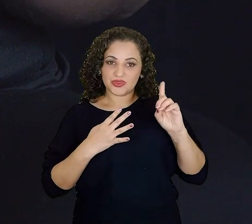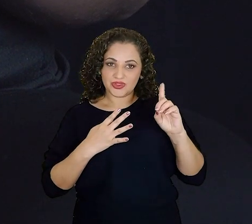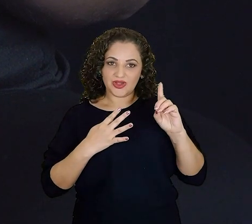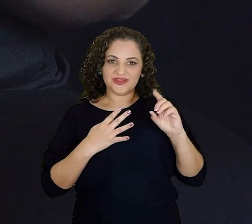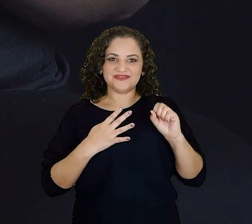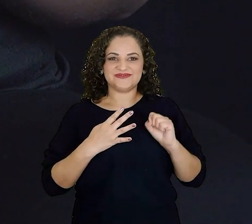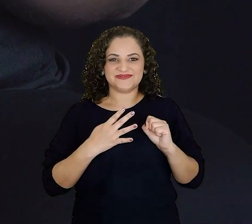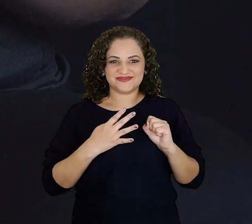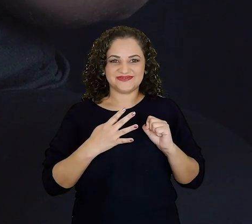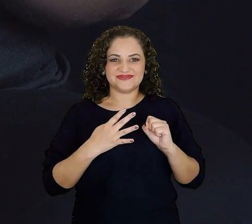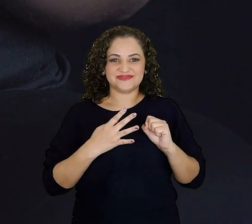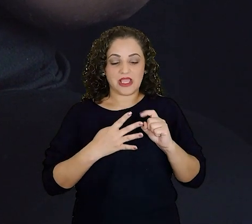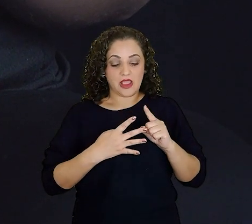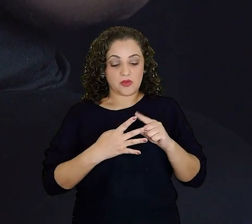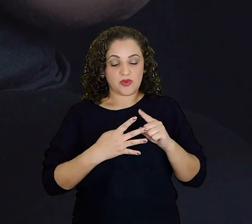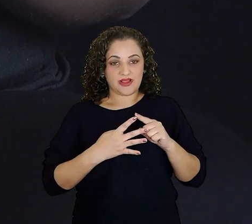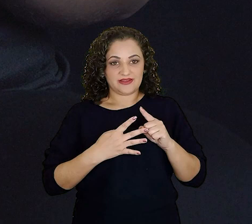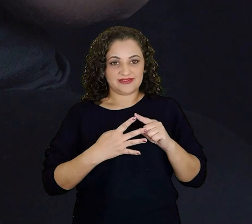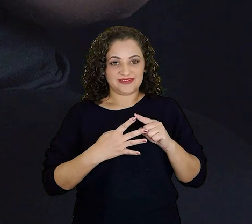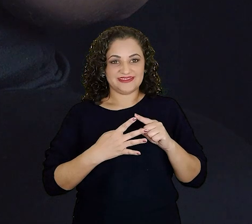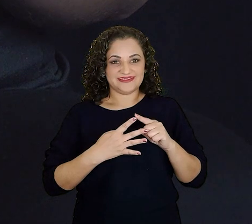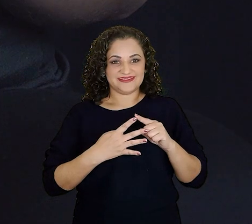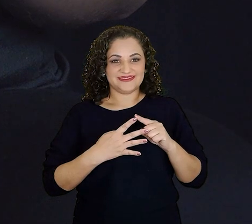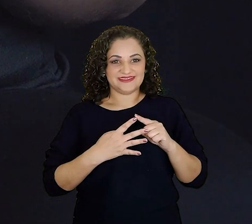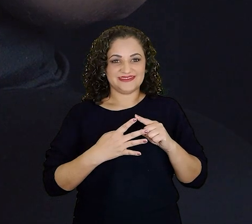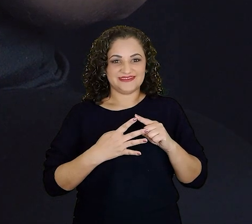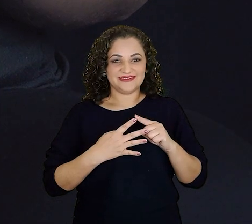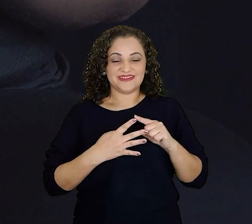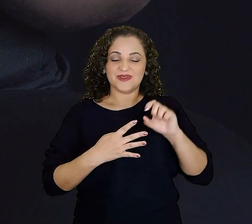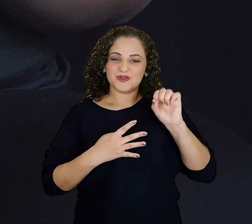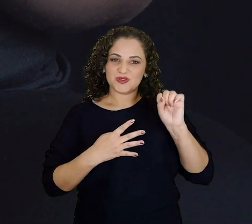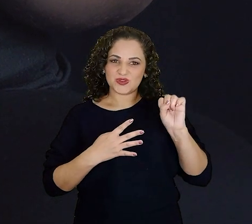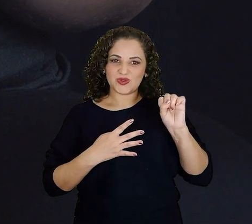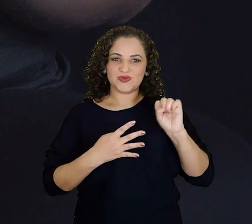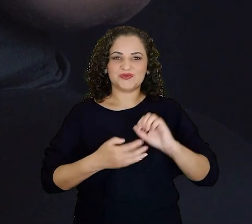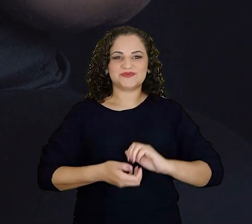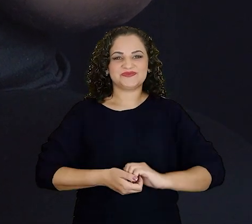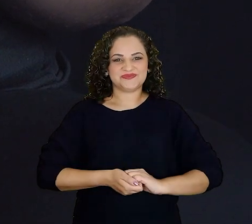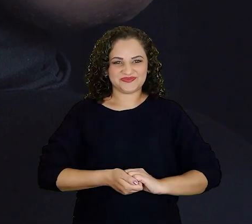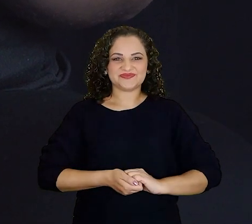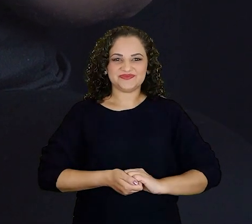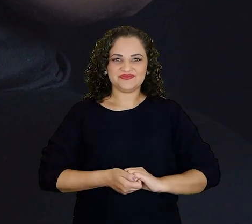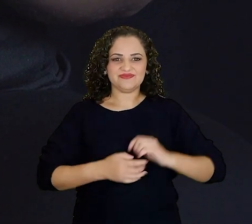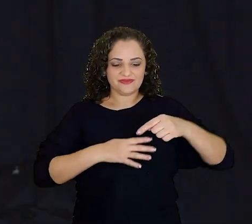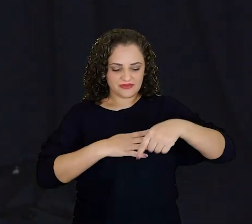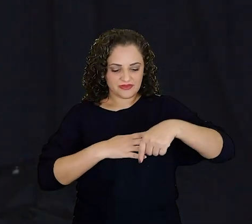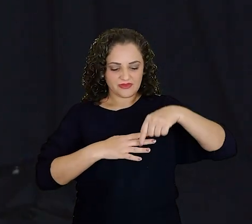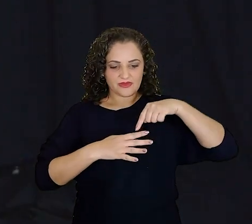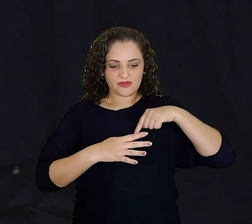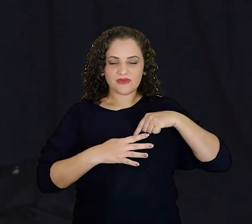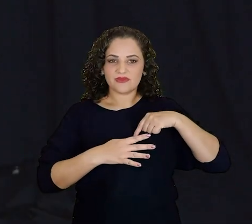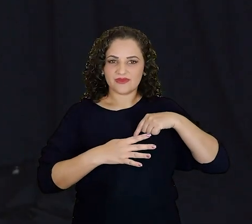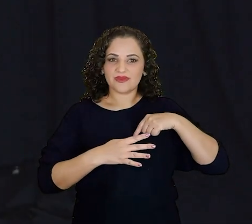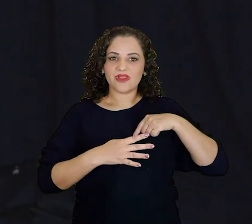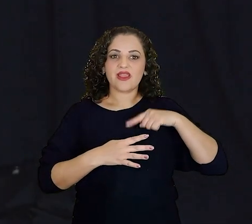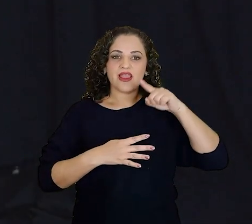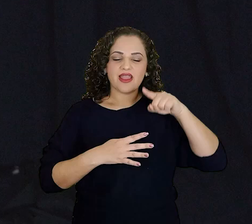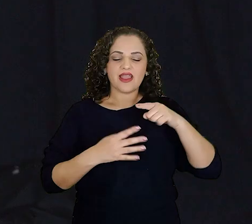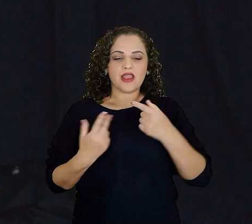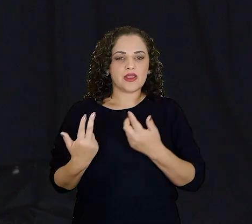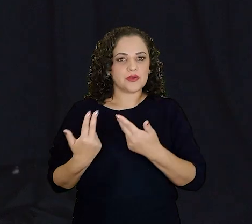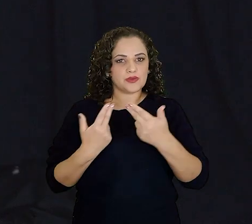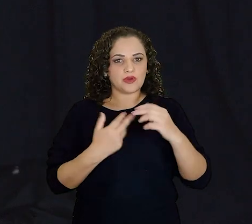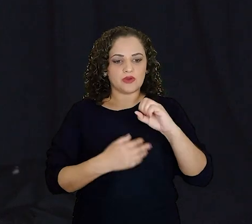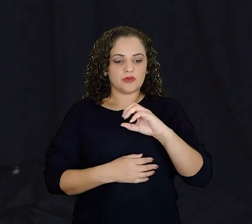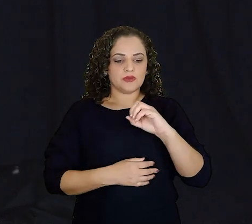a terceira dó e a quarta corda o sol. Essa afinação é igual para